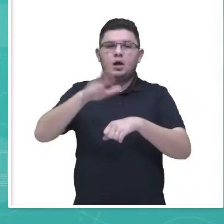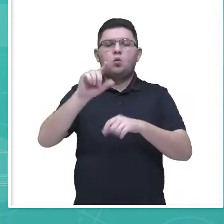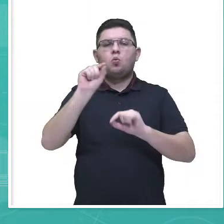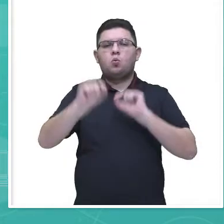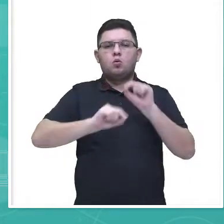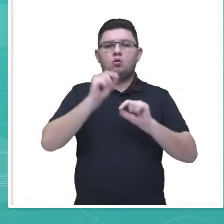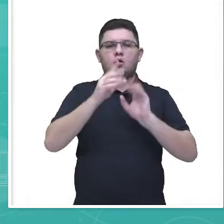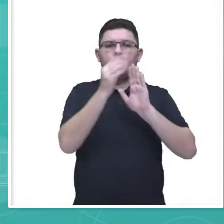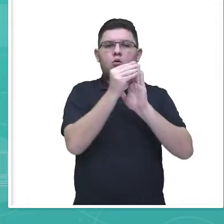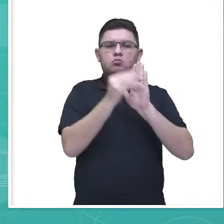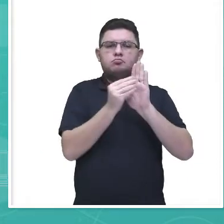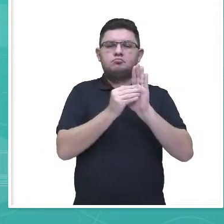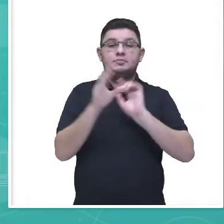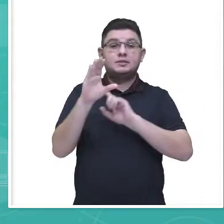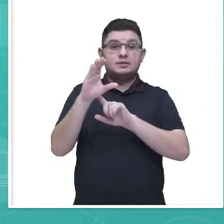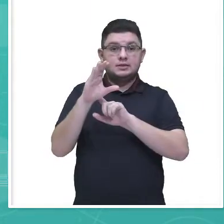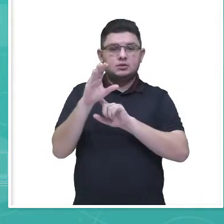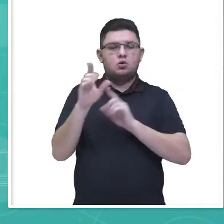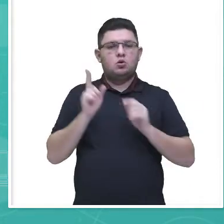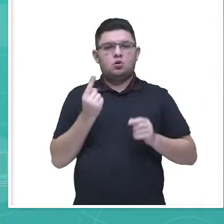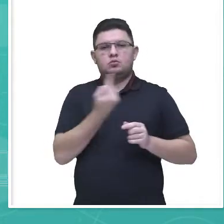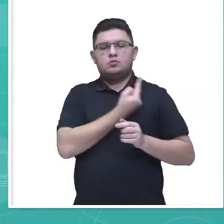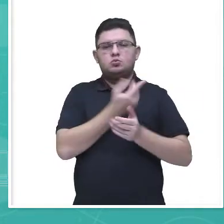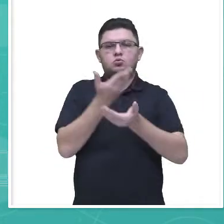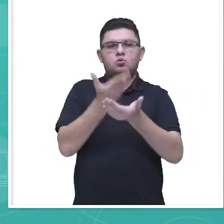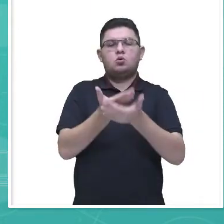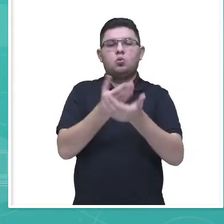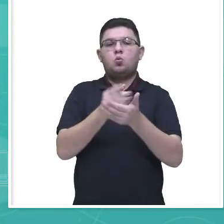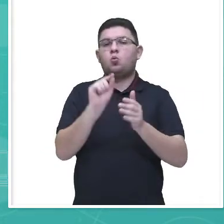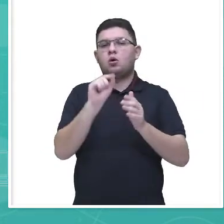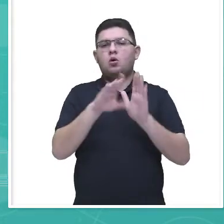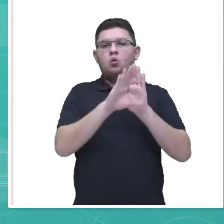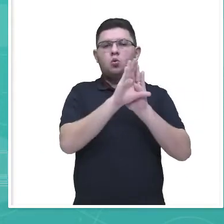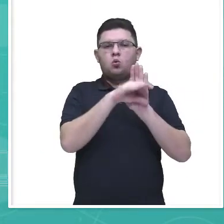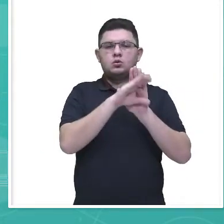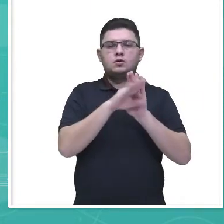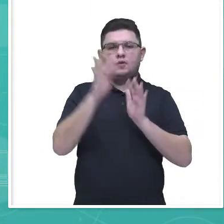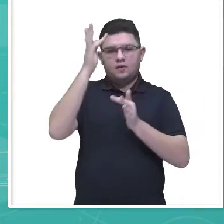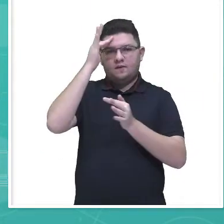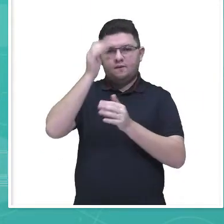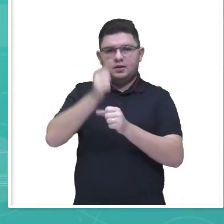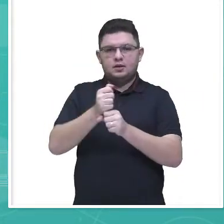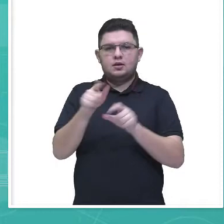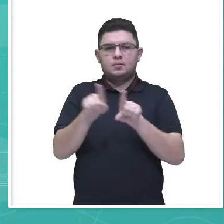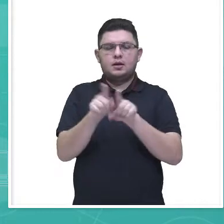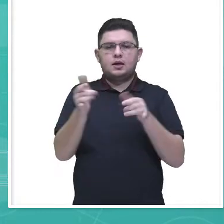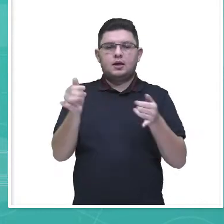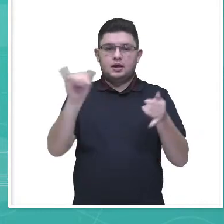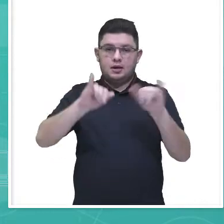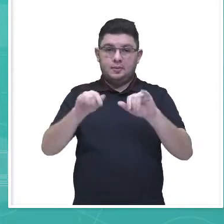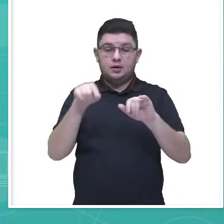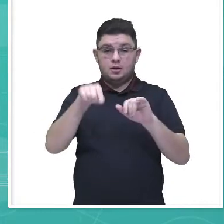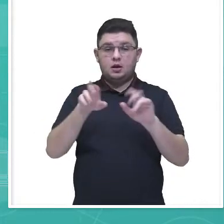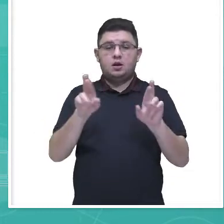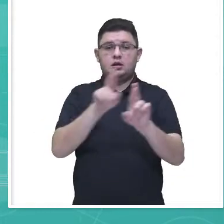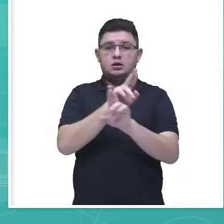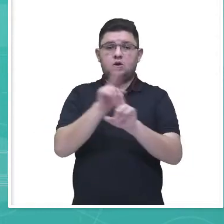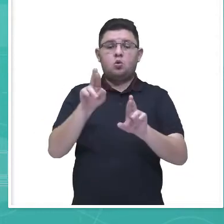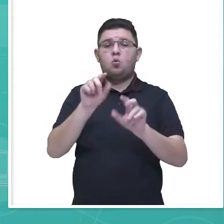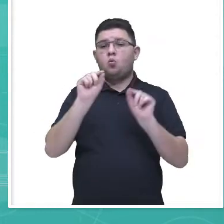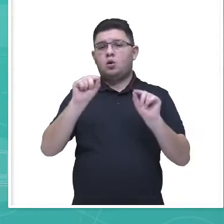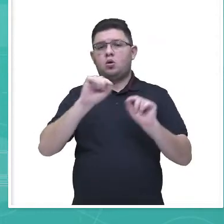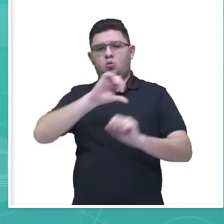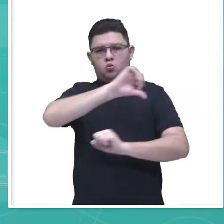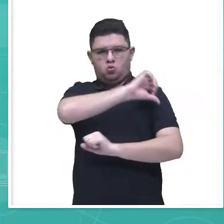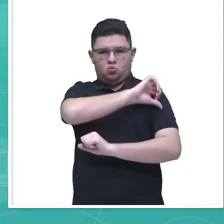de física e de química, que é o que faz parte do nosso conteúdo aí referente à oitava etapa, o nono ano do ensino